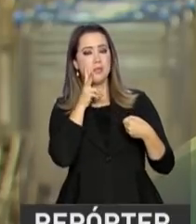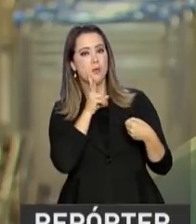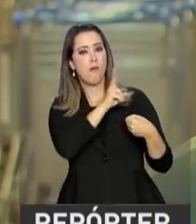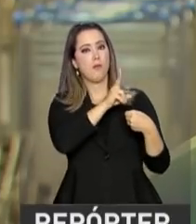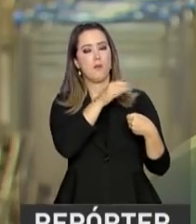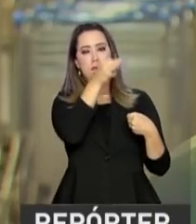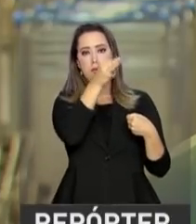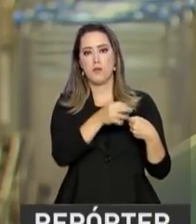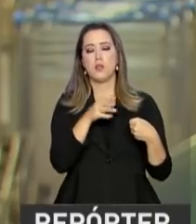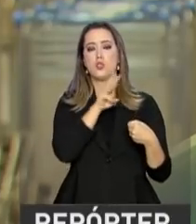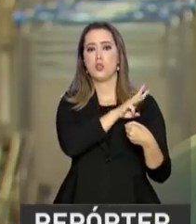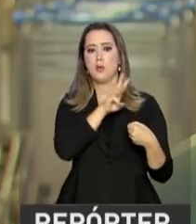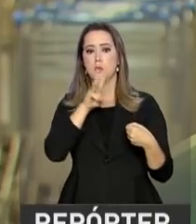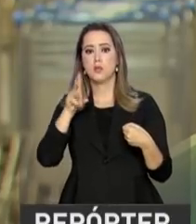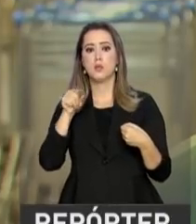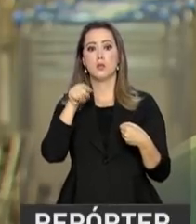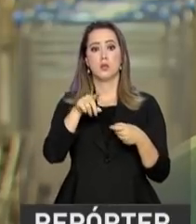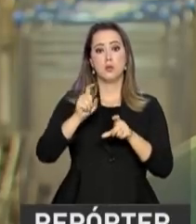site